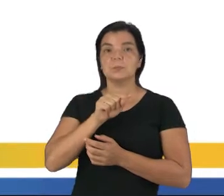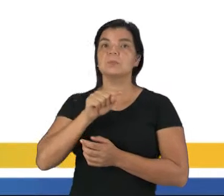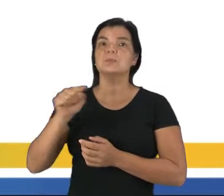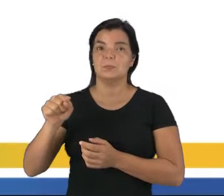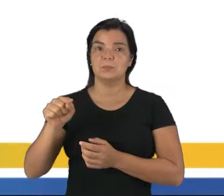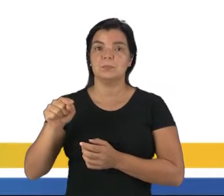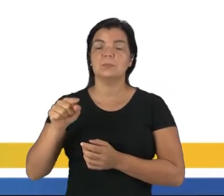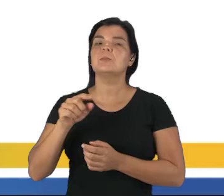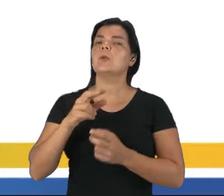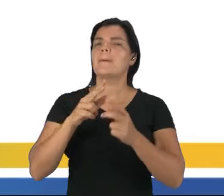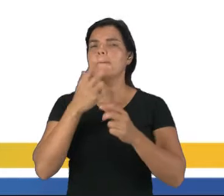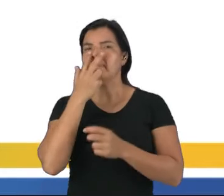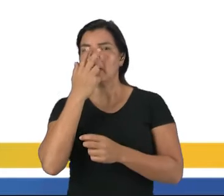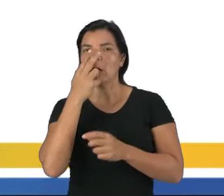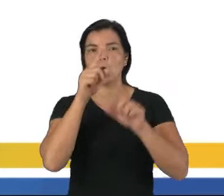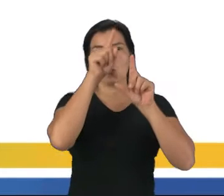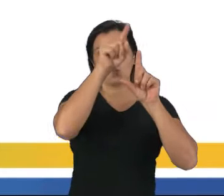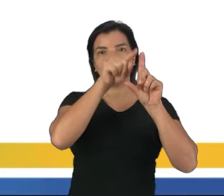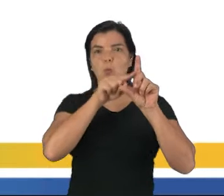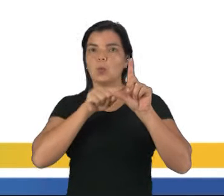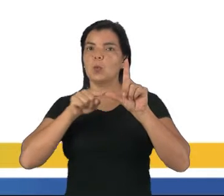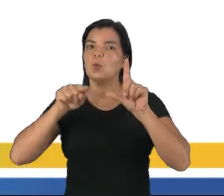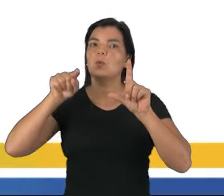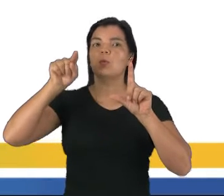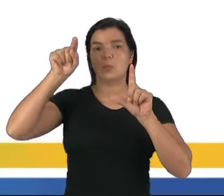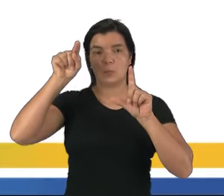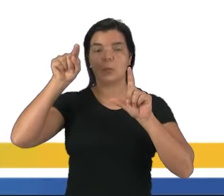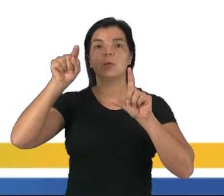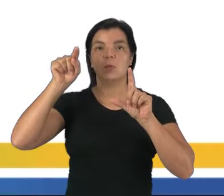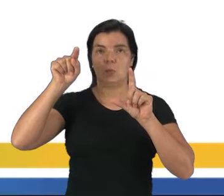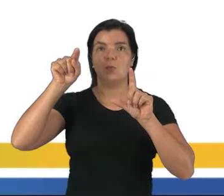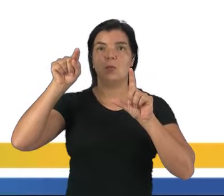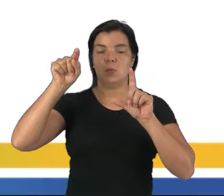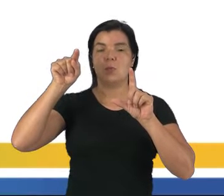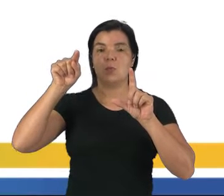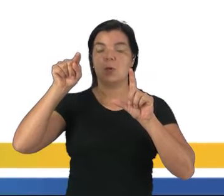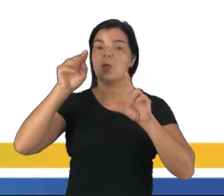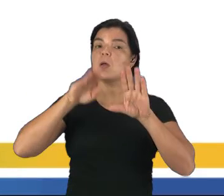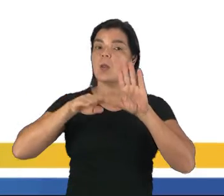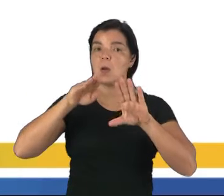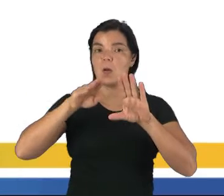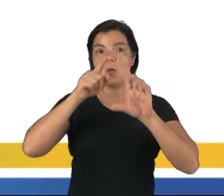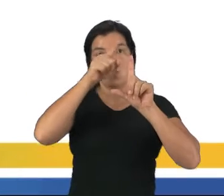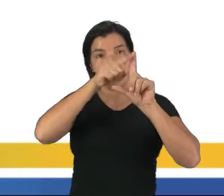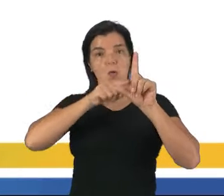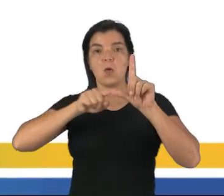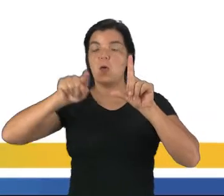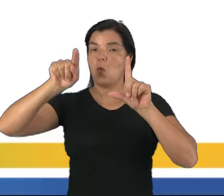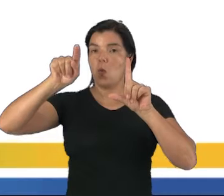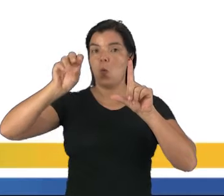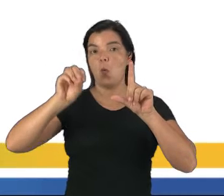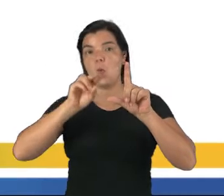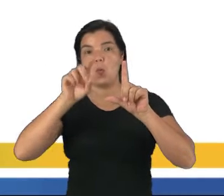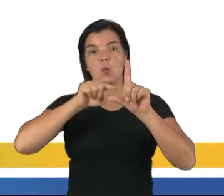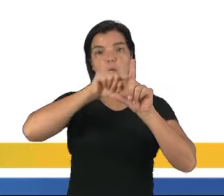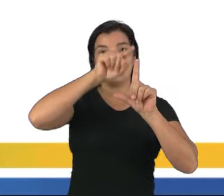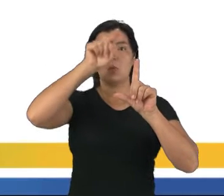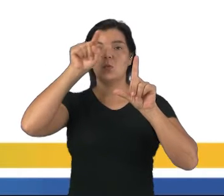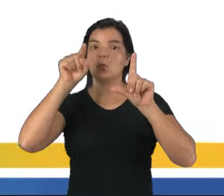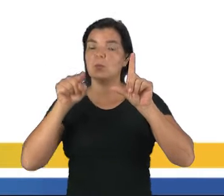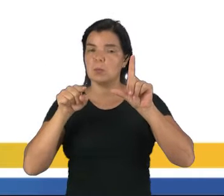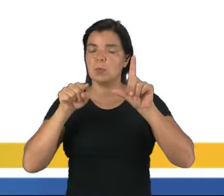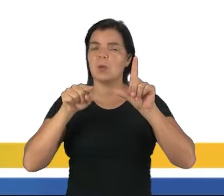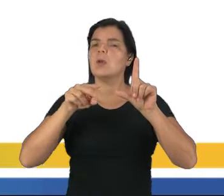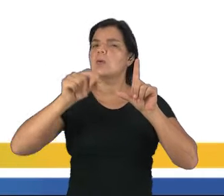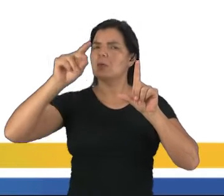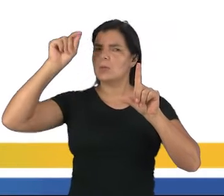de uma parábola, né, que pode ter a concavidade, ou seja, a abertura da parábola voltada para cima ou para baixo. Se faz muito